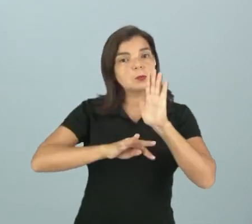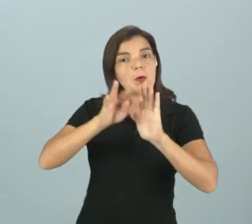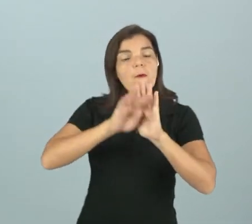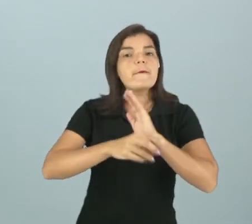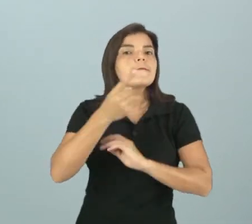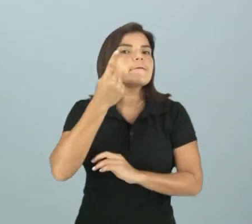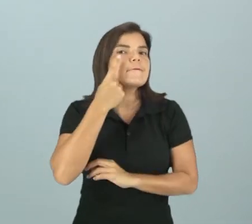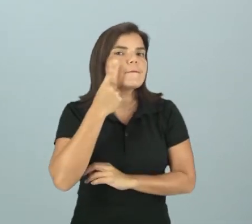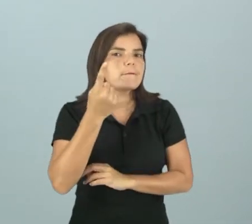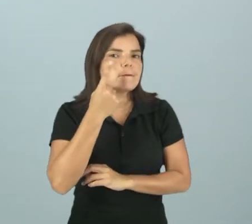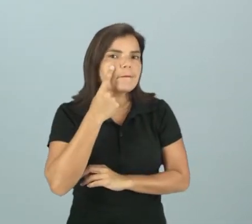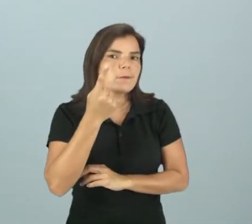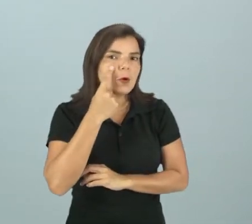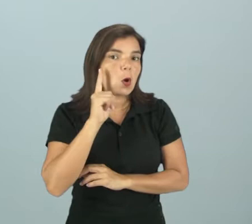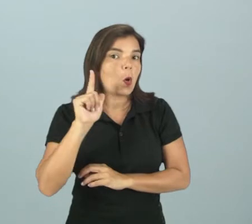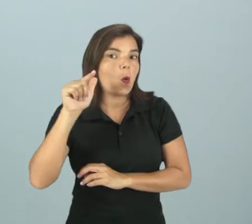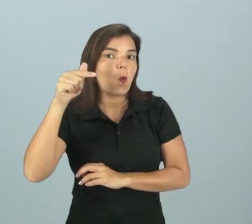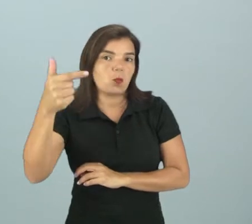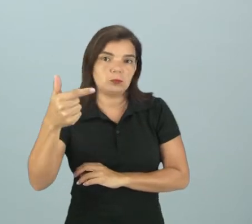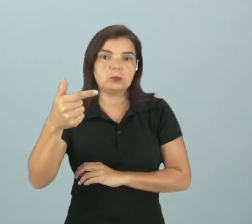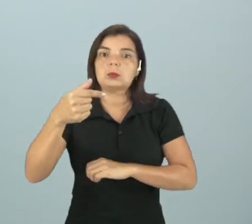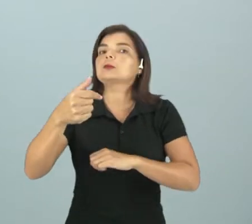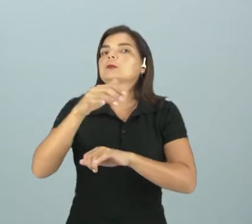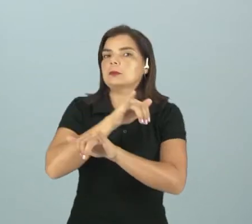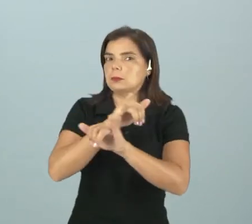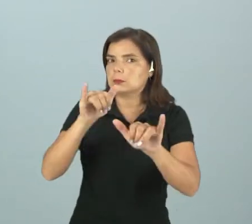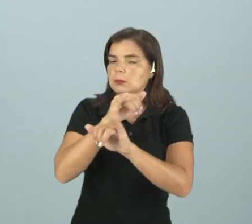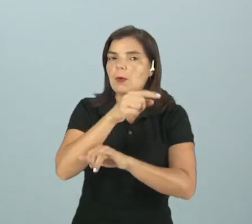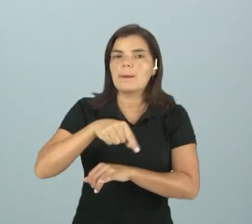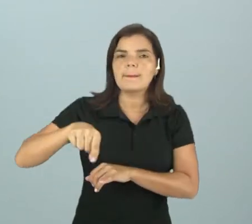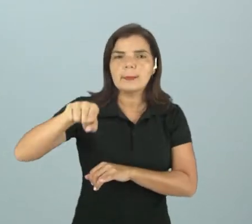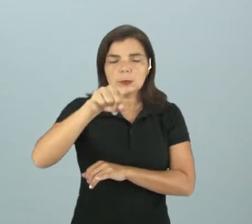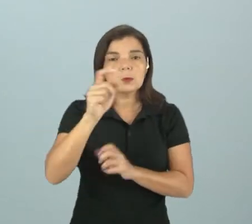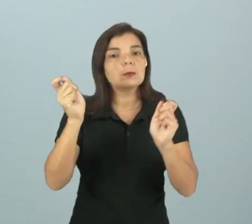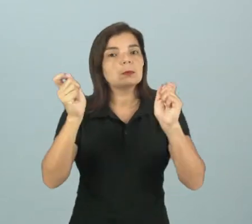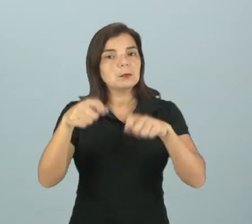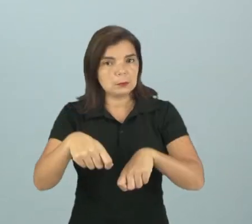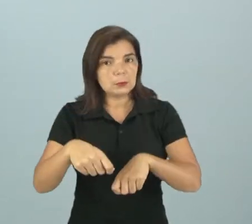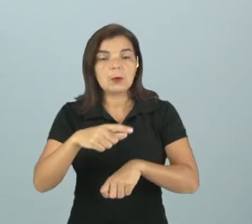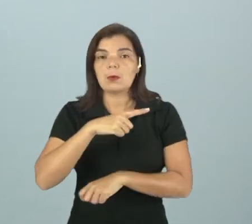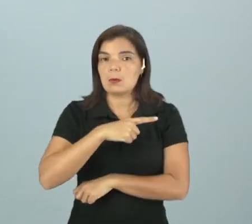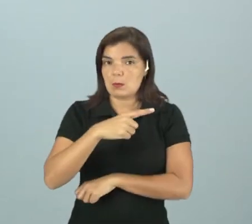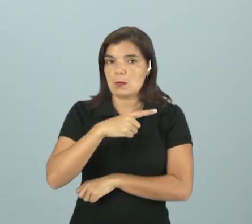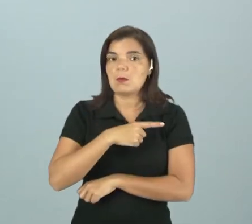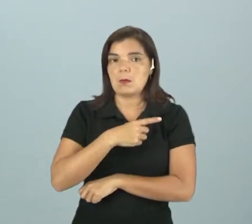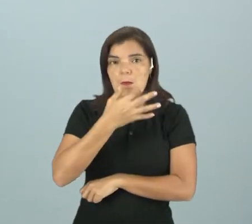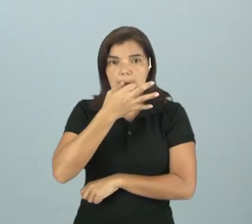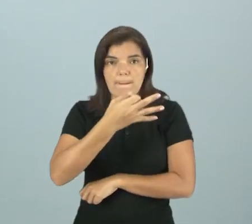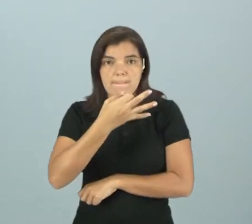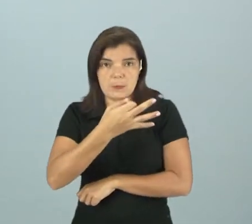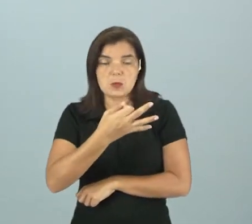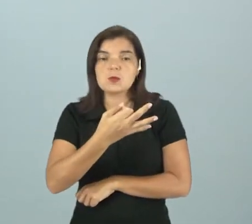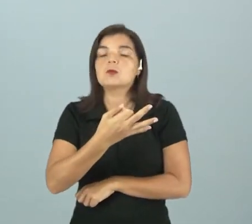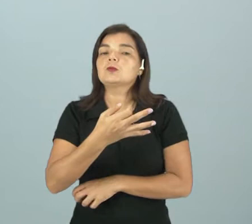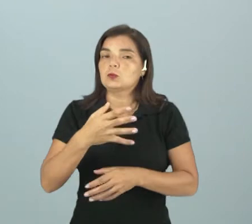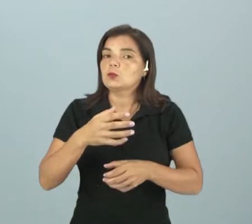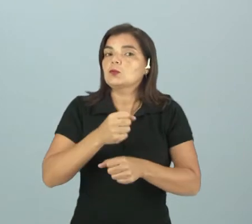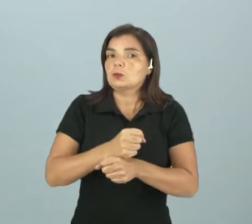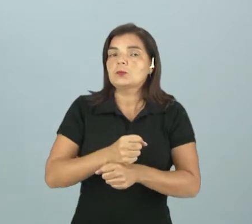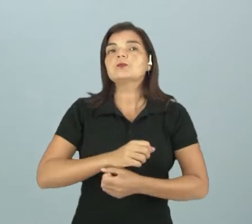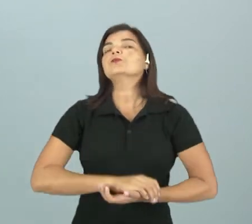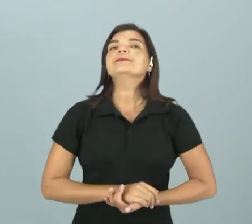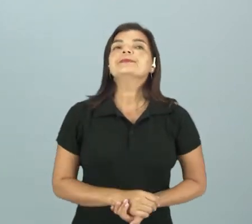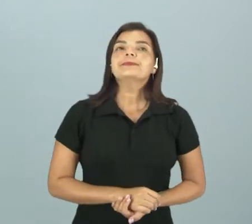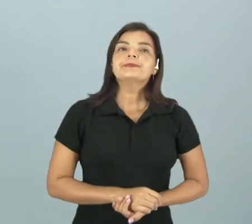e verificar outras fontes para você poder ter a sua opinião formada sobre